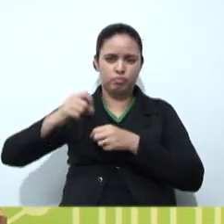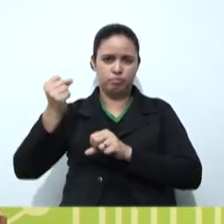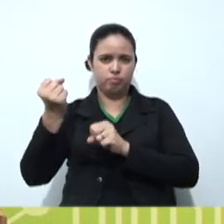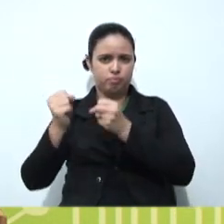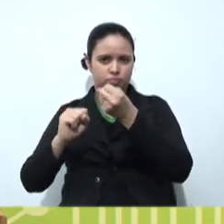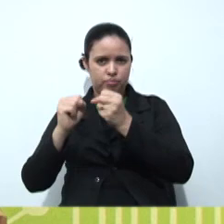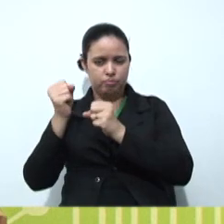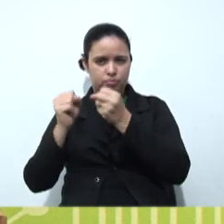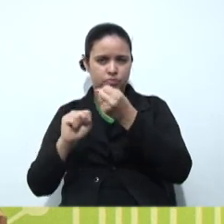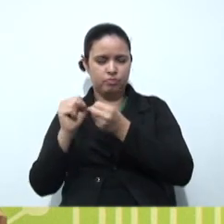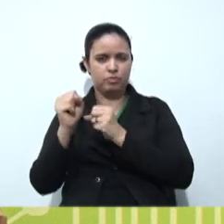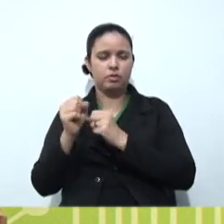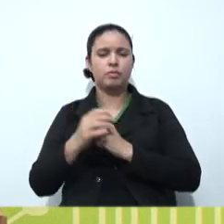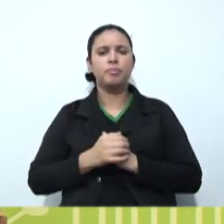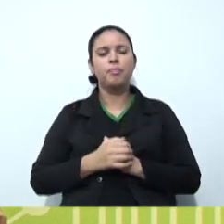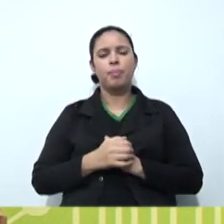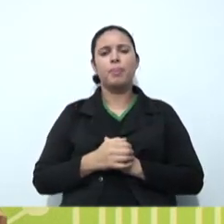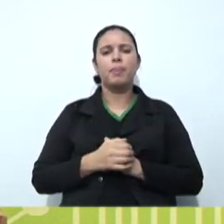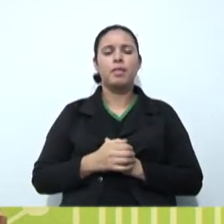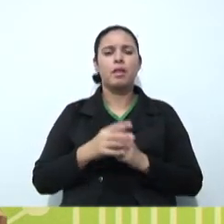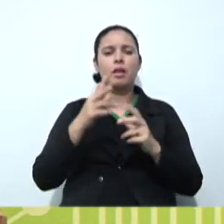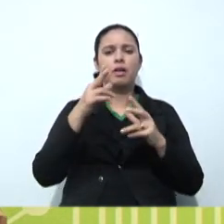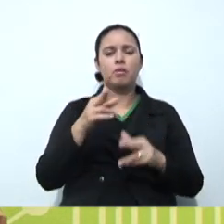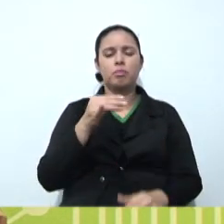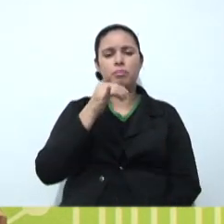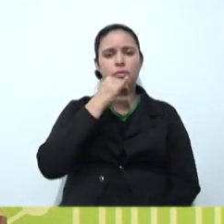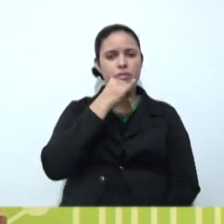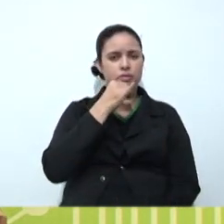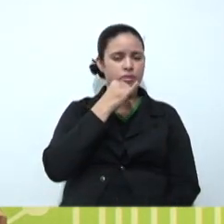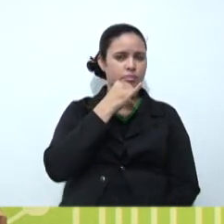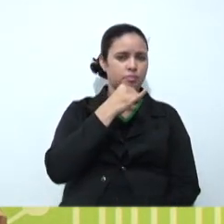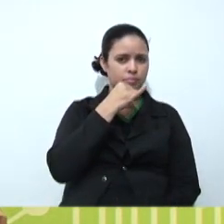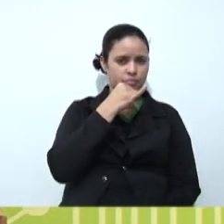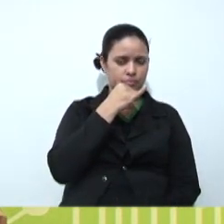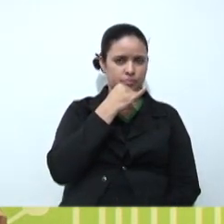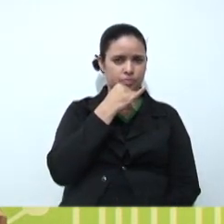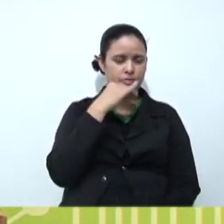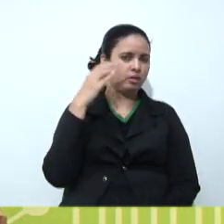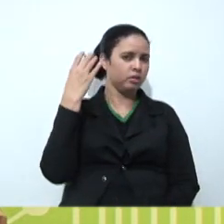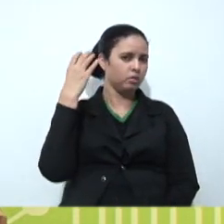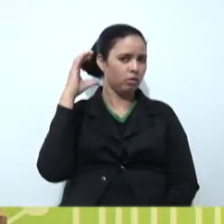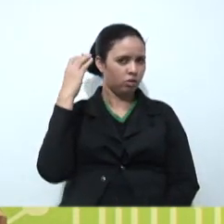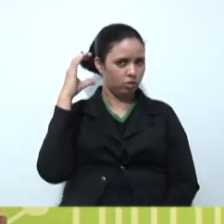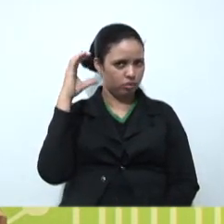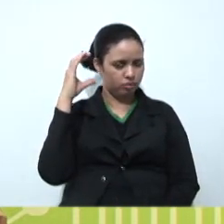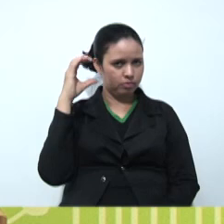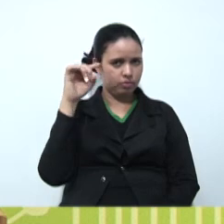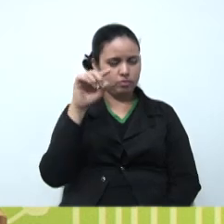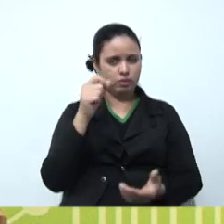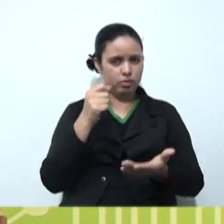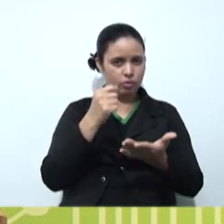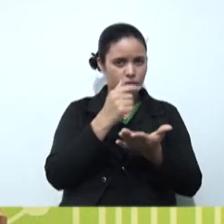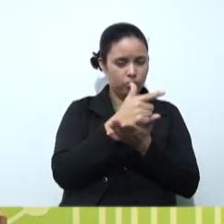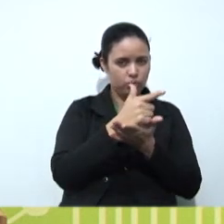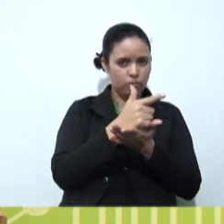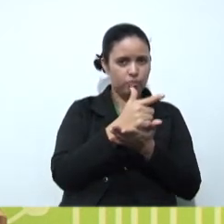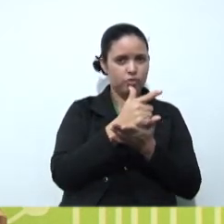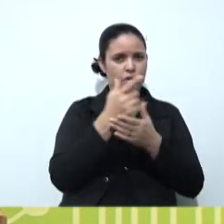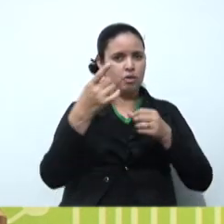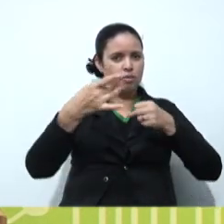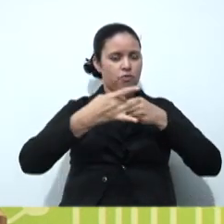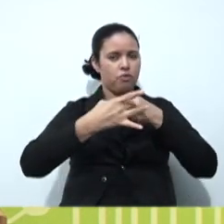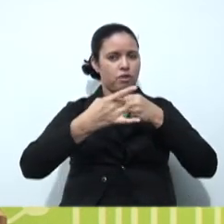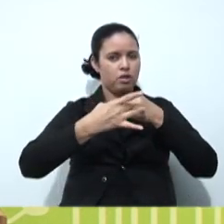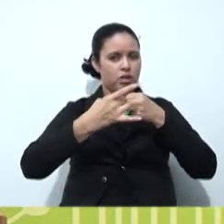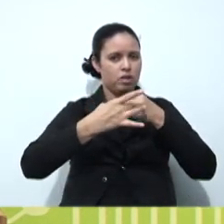um refrigerante de garrafa de vidro e ter que levar a embalagem, ou seja, está escrito lá embalagem retornável, tá? Isso